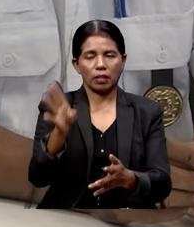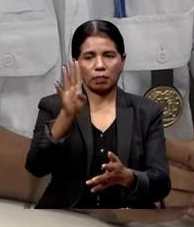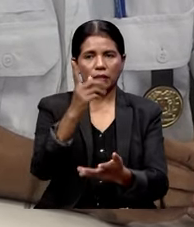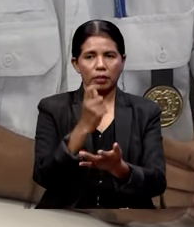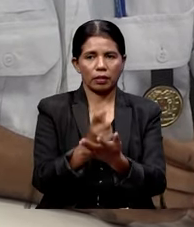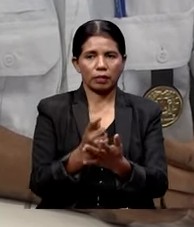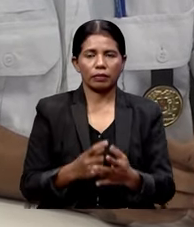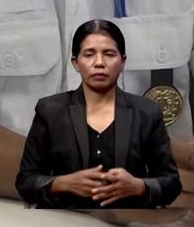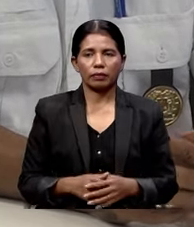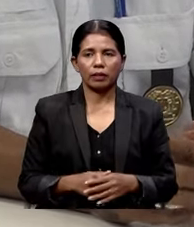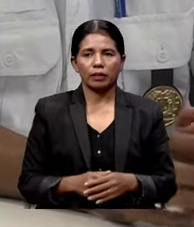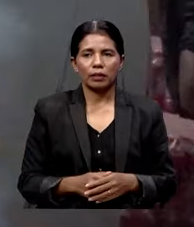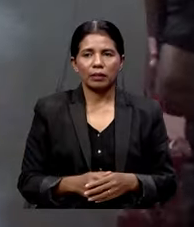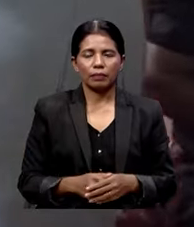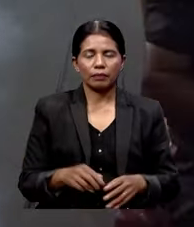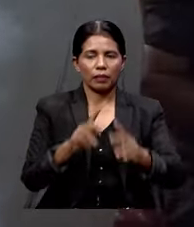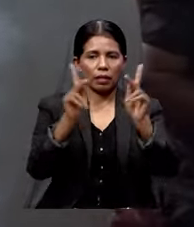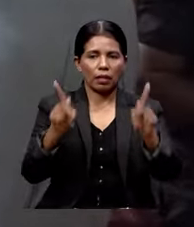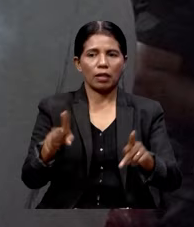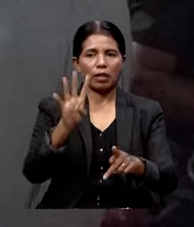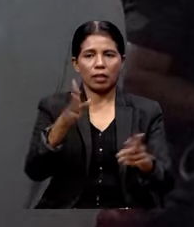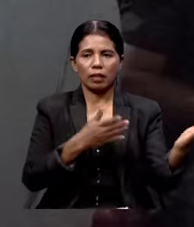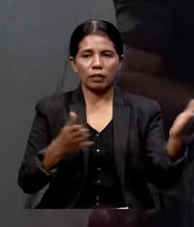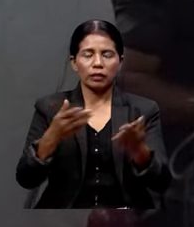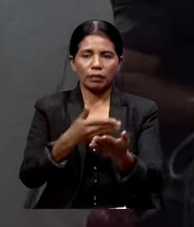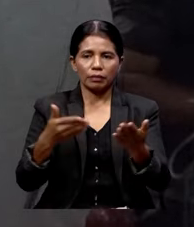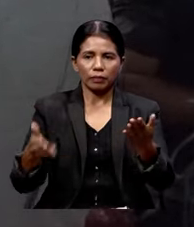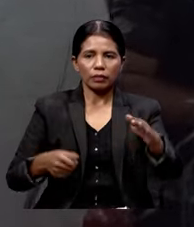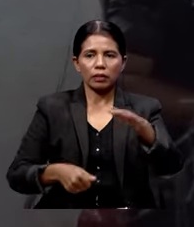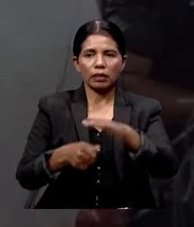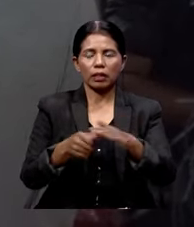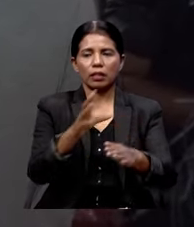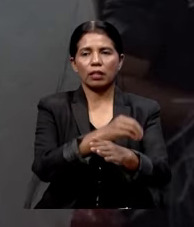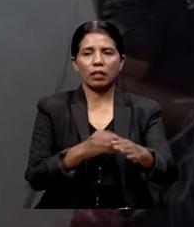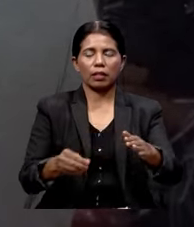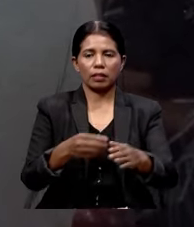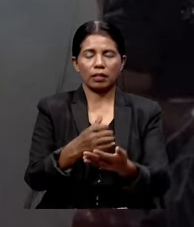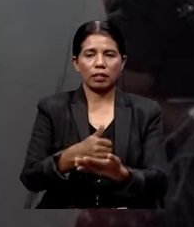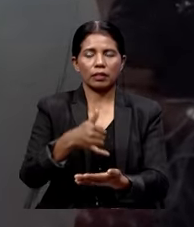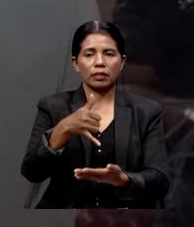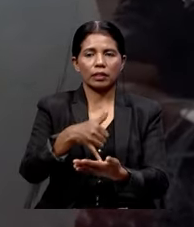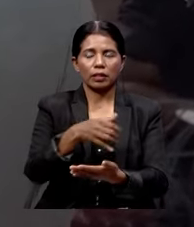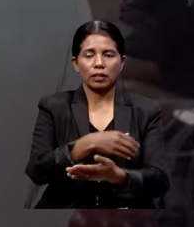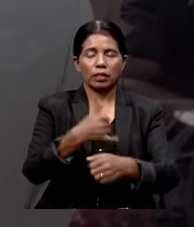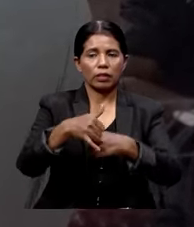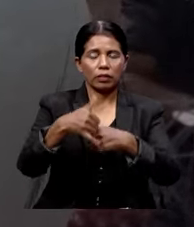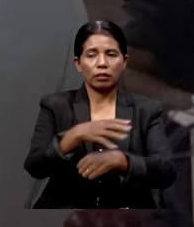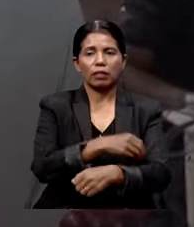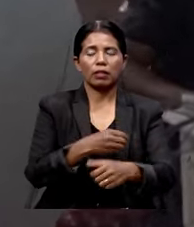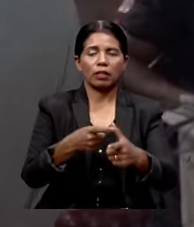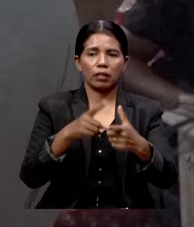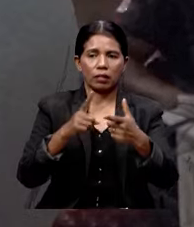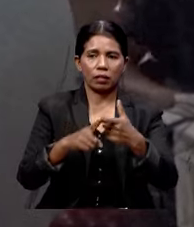$84,000 americano. Loza sinesa hat nebe hatama sasan ilegal hanesan kratindai kaisa rihun ida sia, indomil